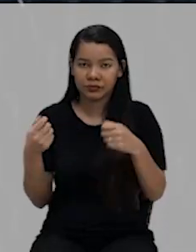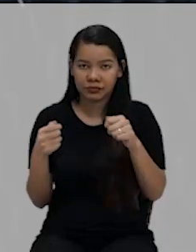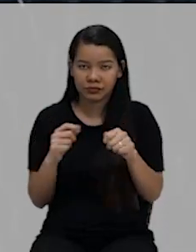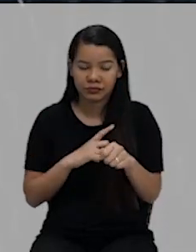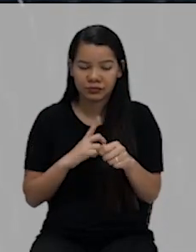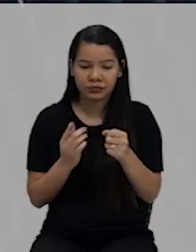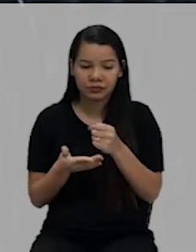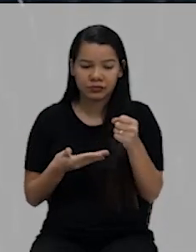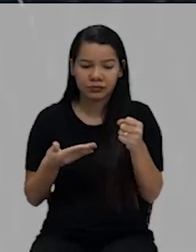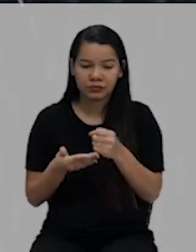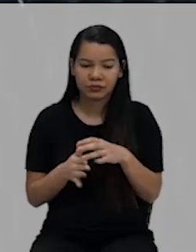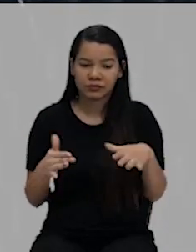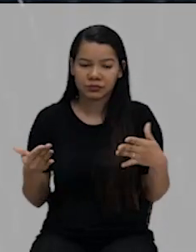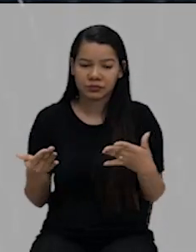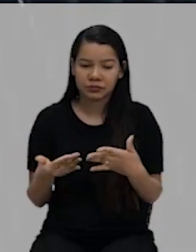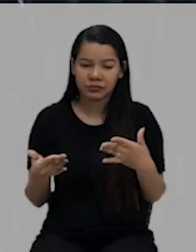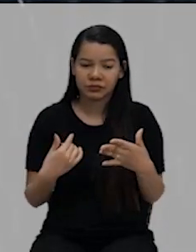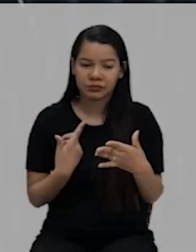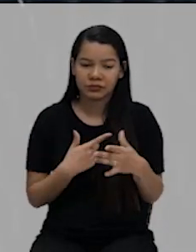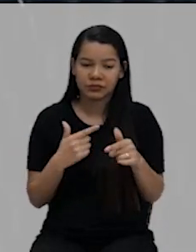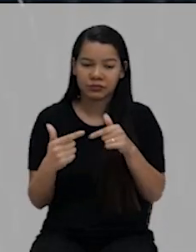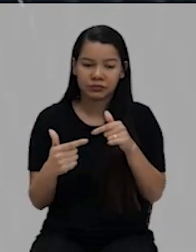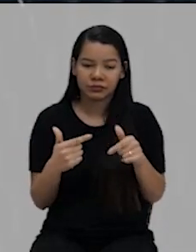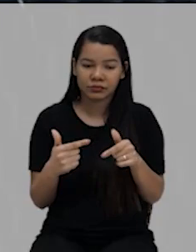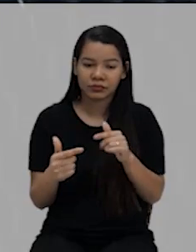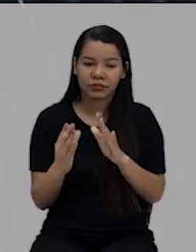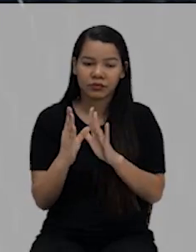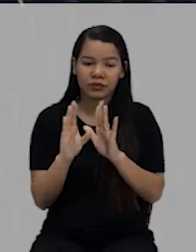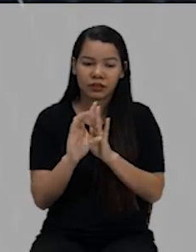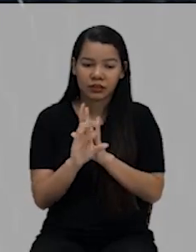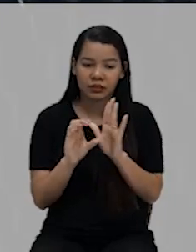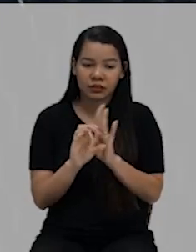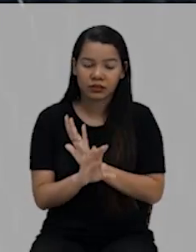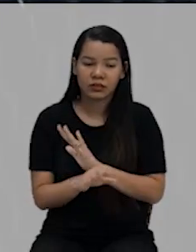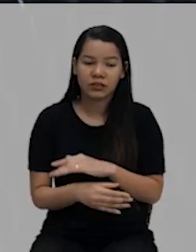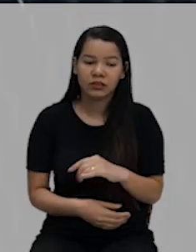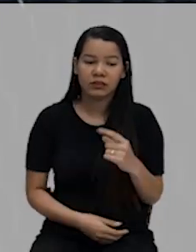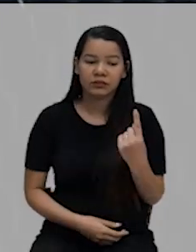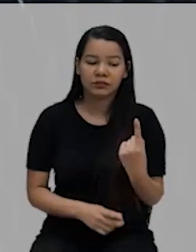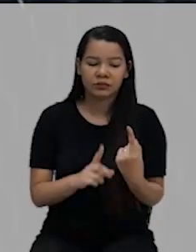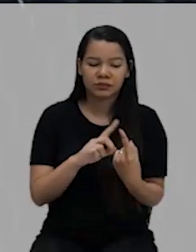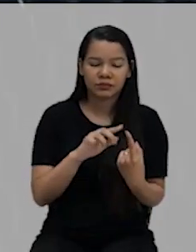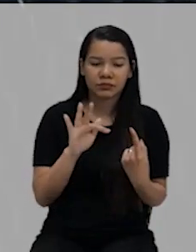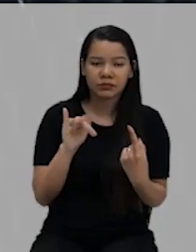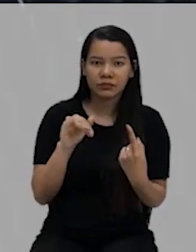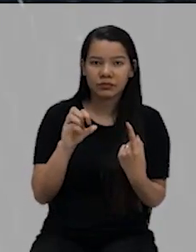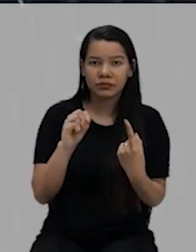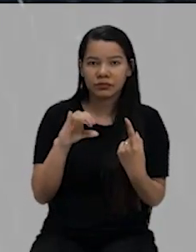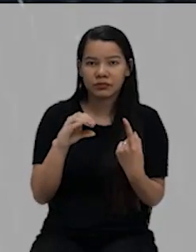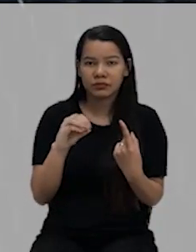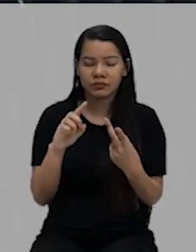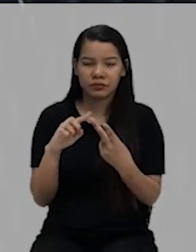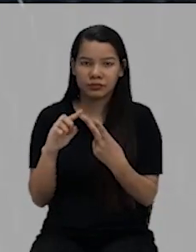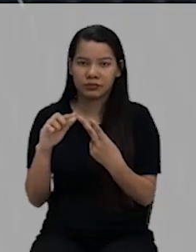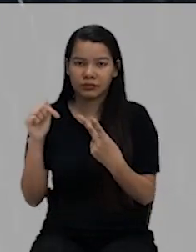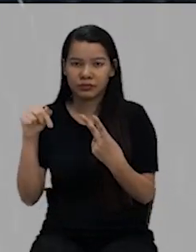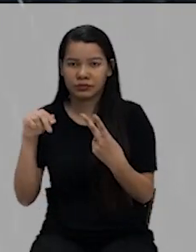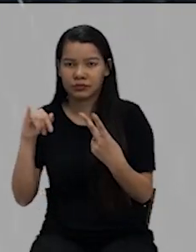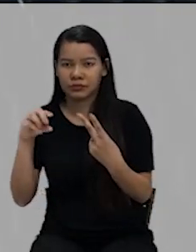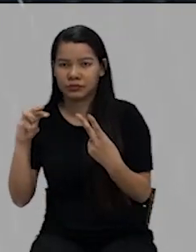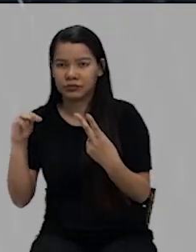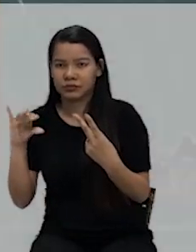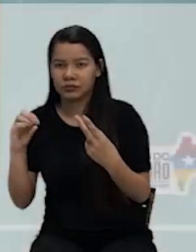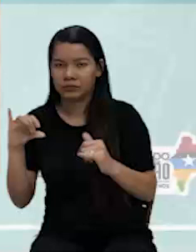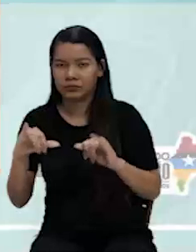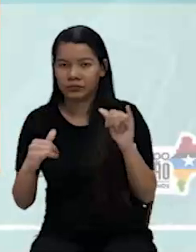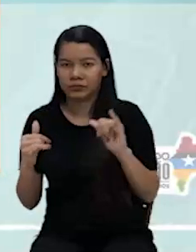conceitos. Conceito de fenômeno físico, conceito de fenômeno químico. Beleza? Então acompanhe. Vamos